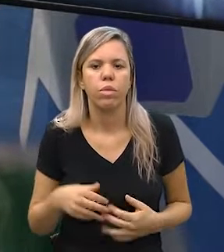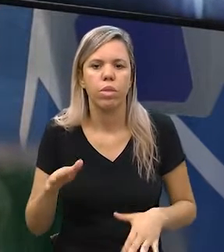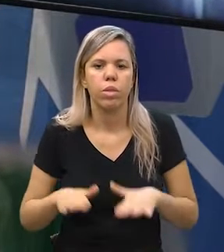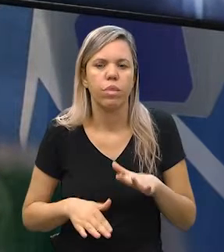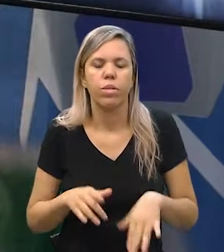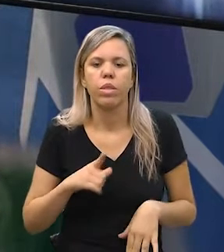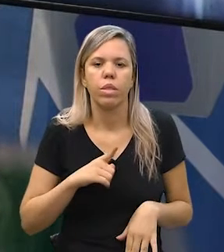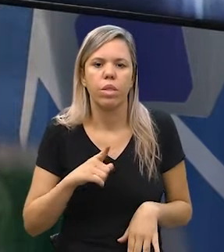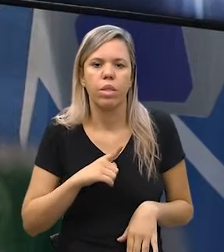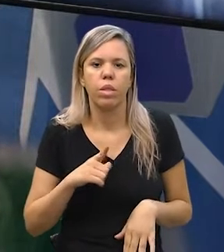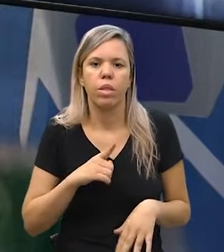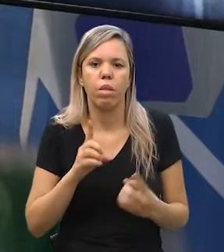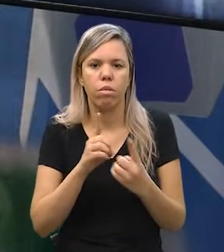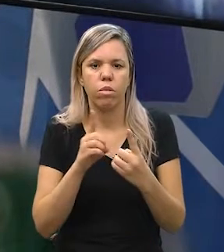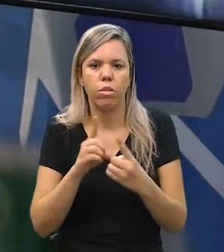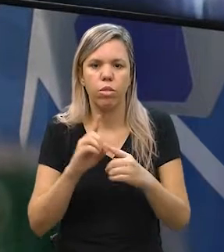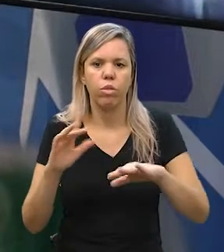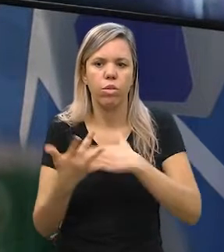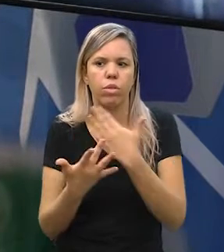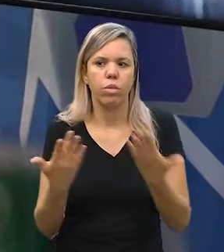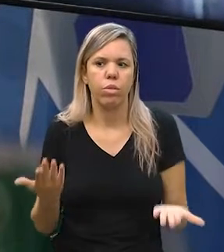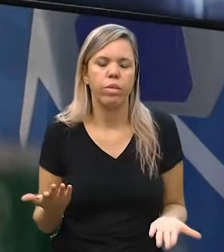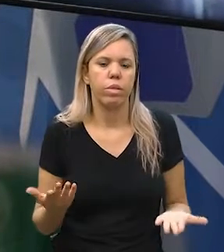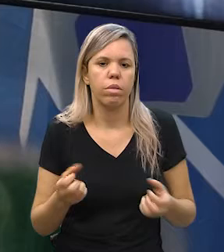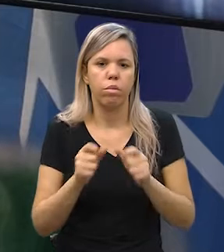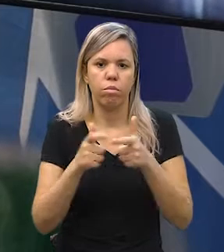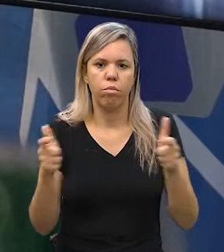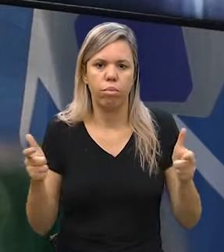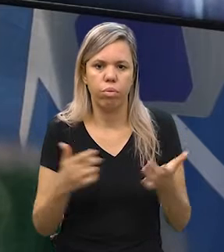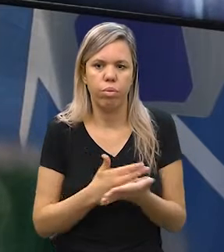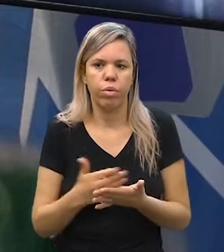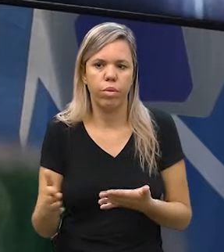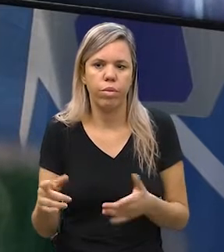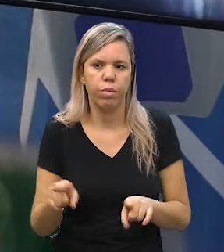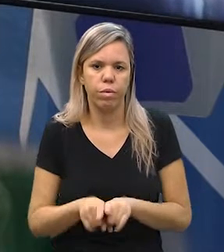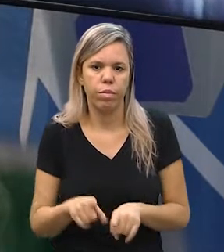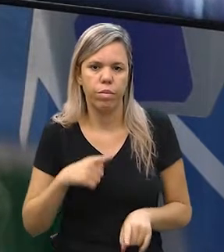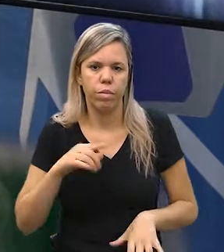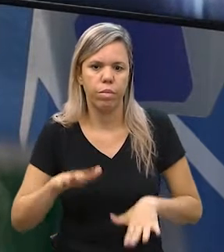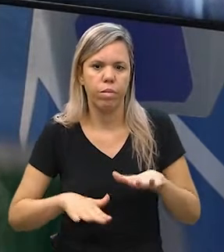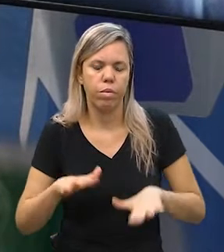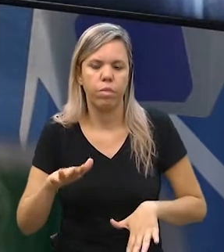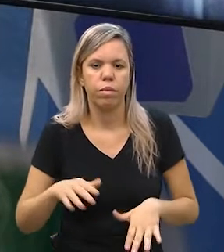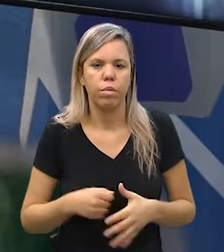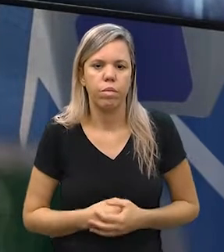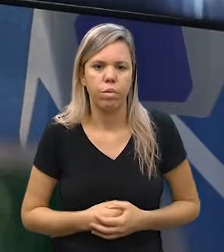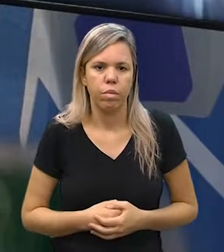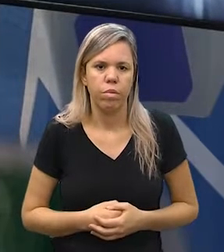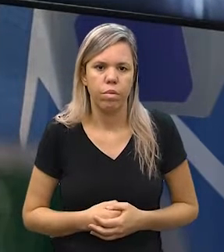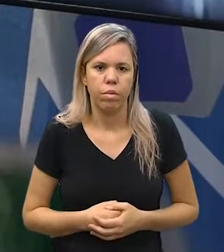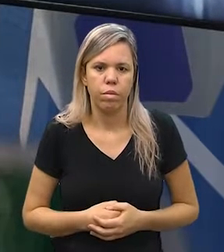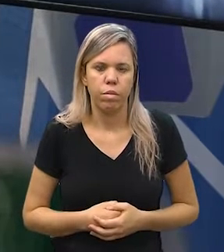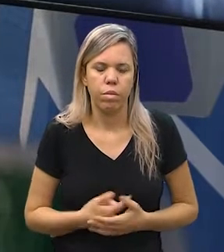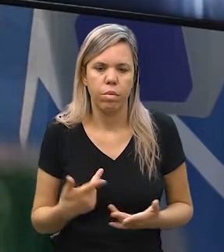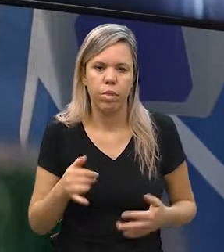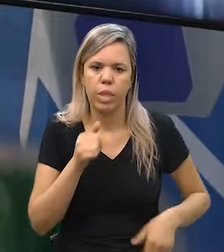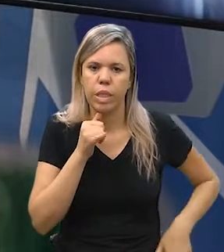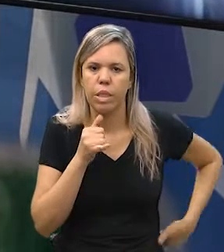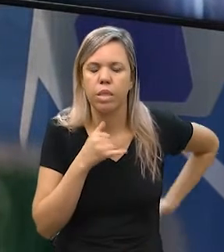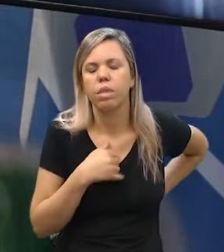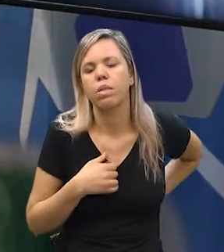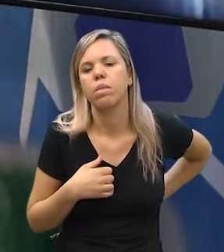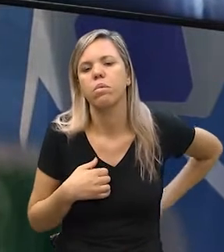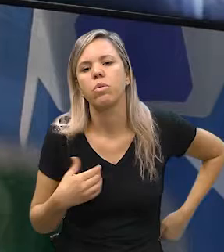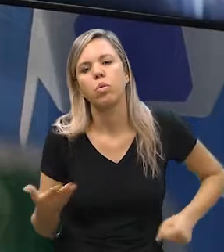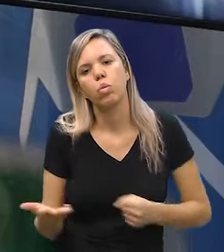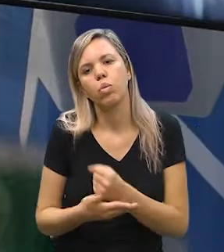a cobertura da mídia, que tem sido massiva desde o início, muitas vezes acaba ficando com aquela coisa crua, como